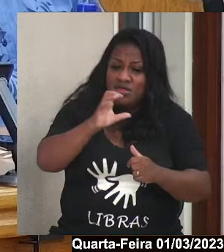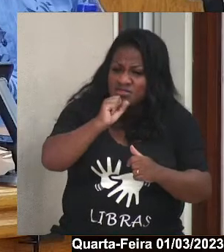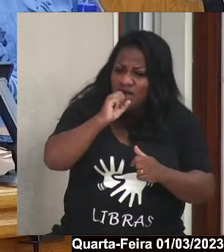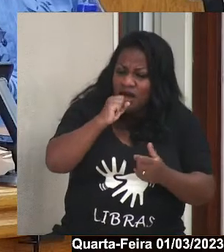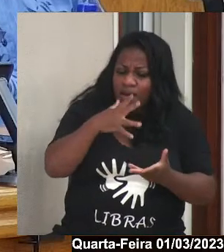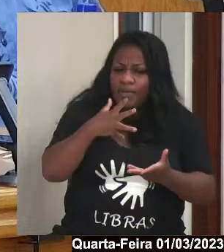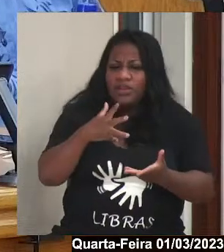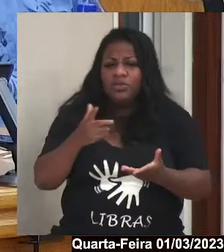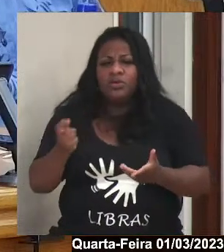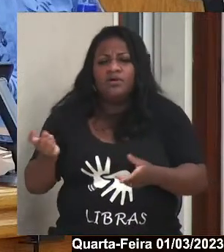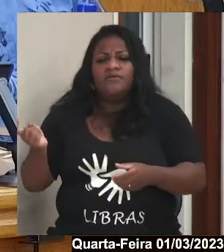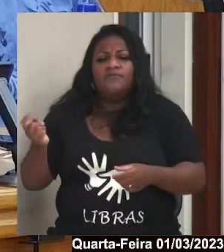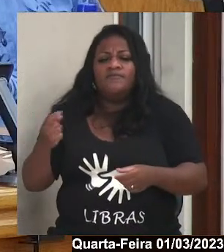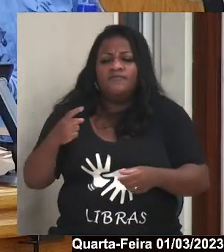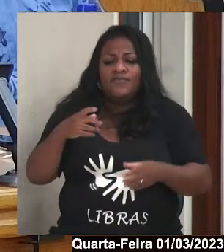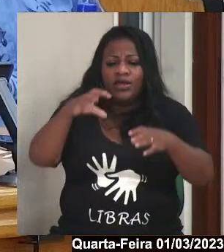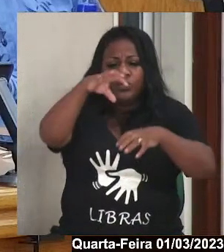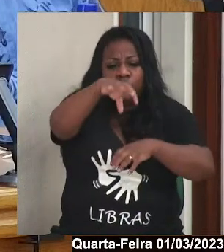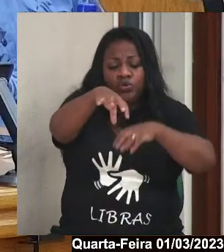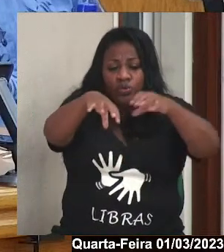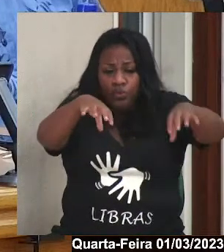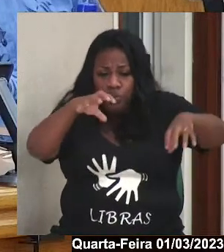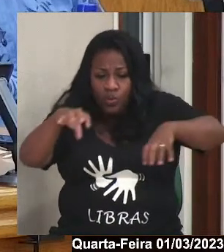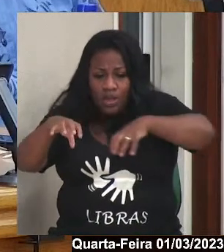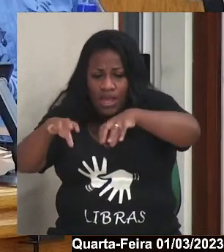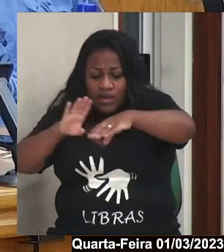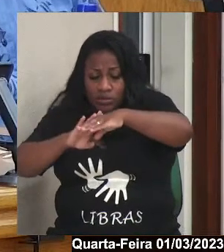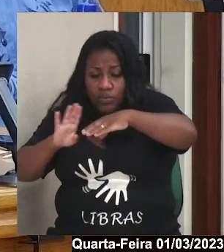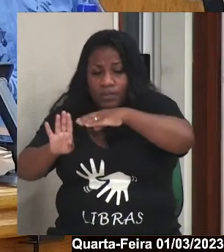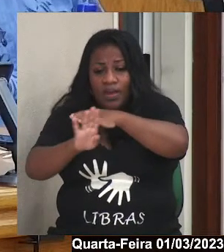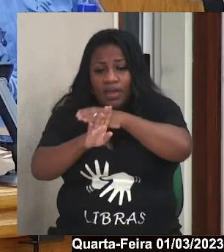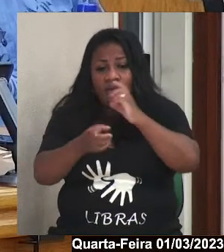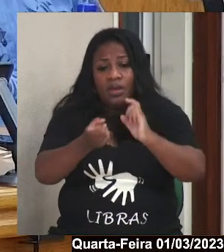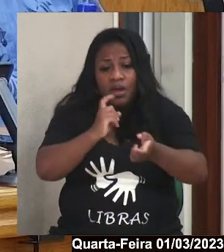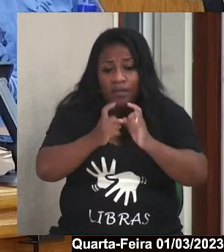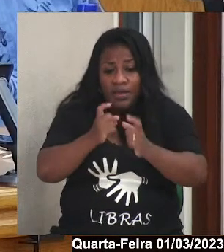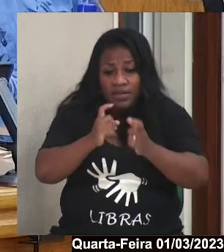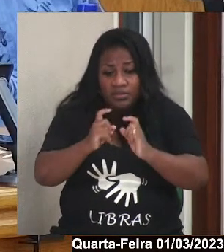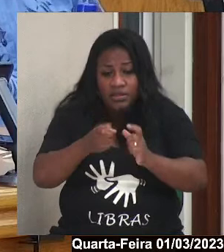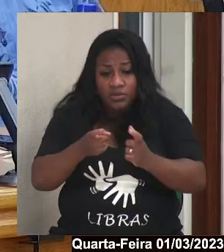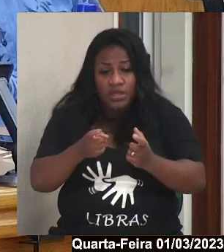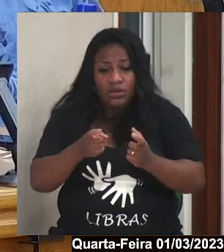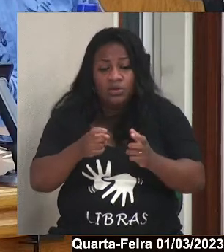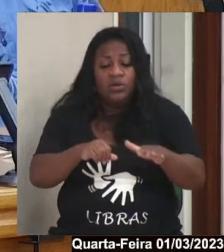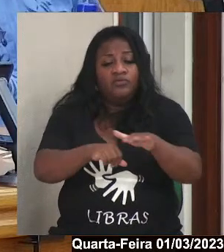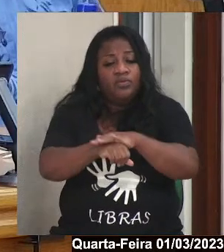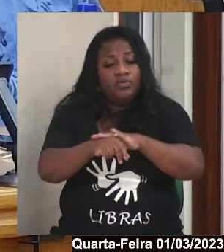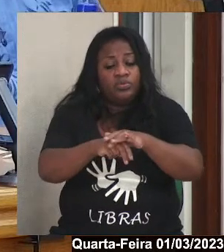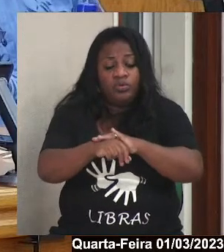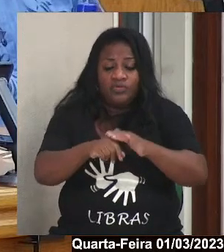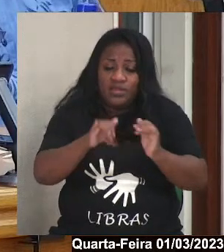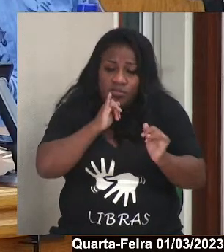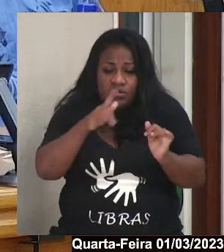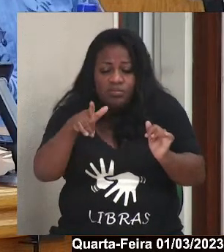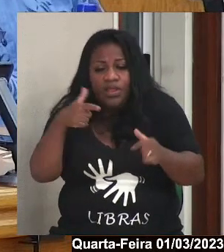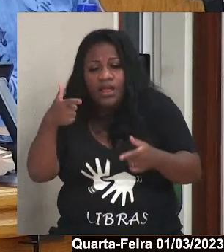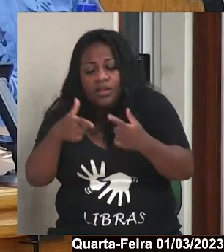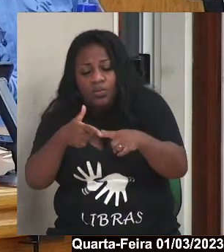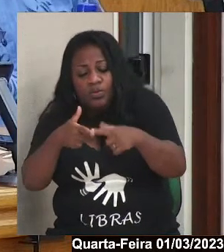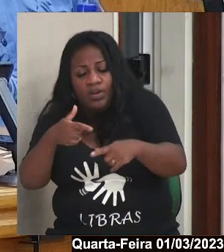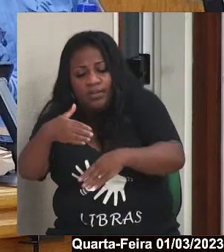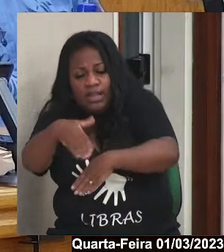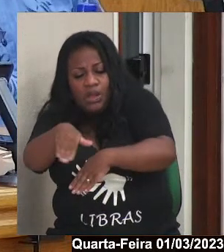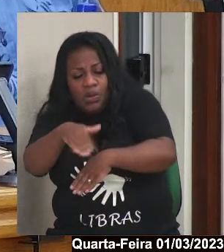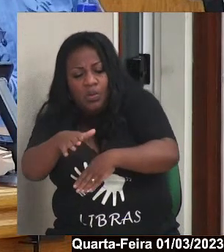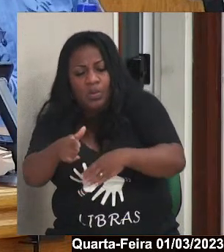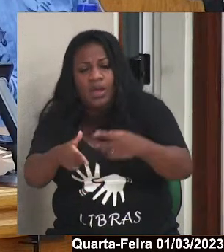aquela rua que ficou sem asfaltar, aquele canto que ficou sem uma praça, aquela... Enfim, só as